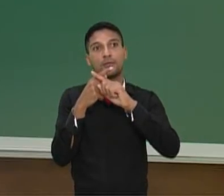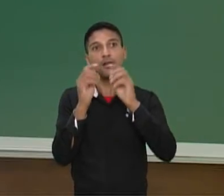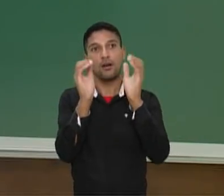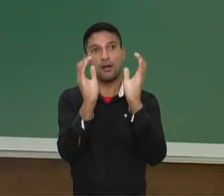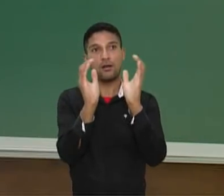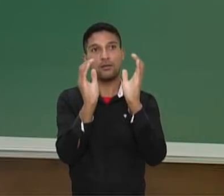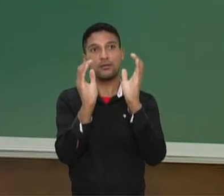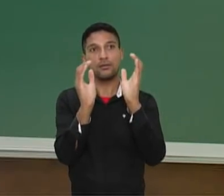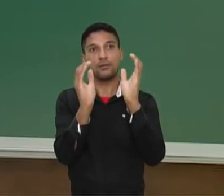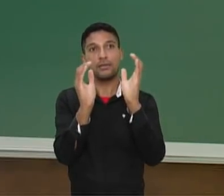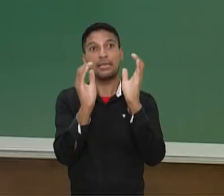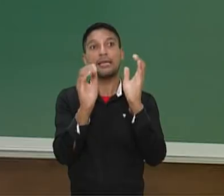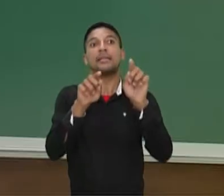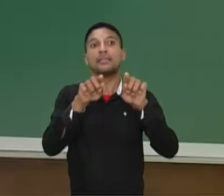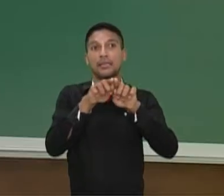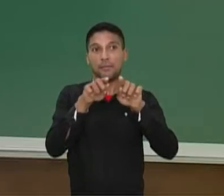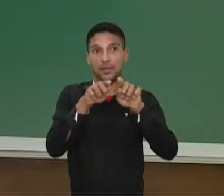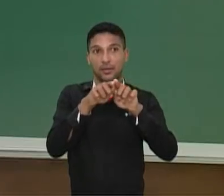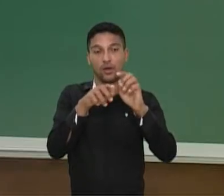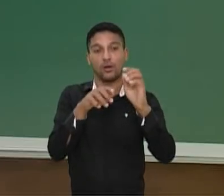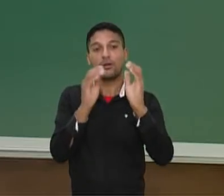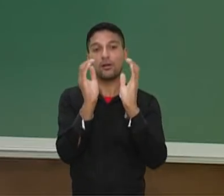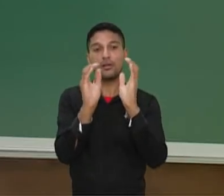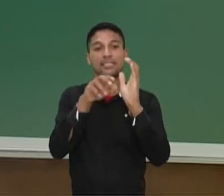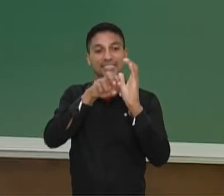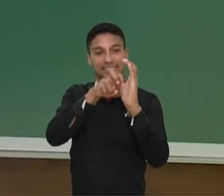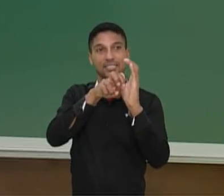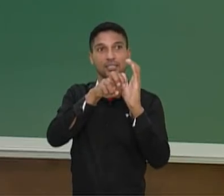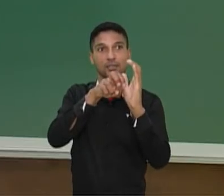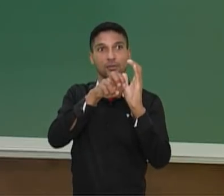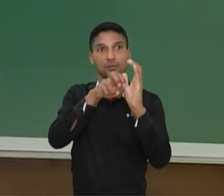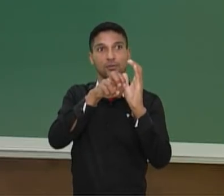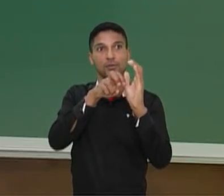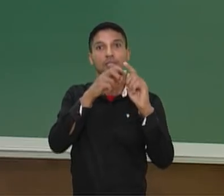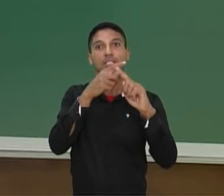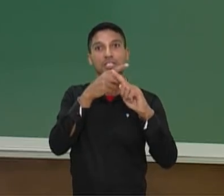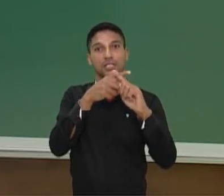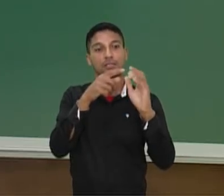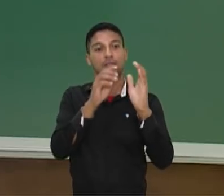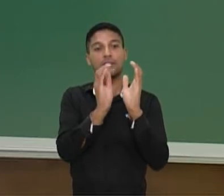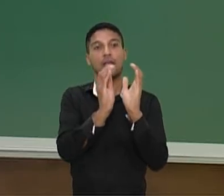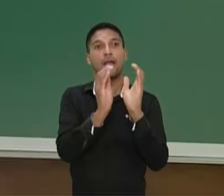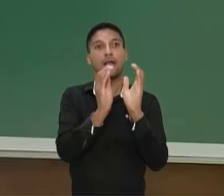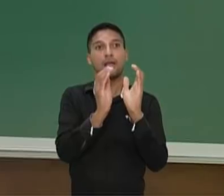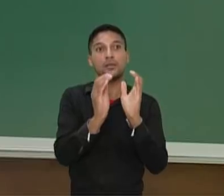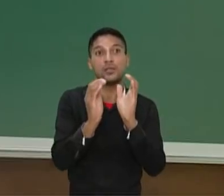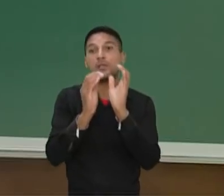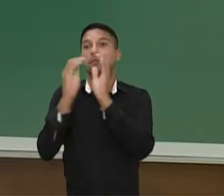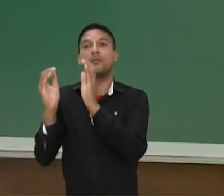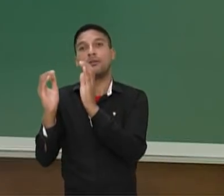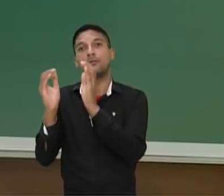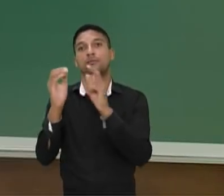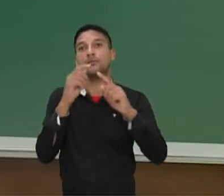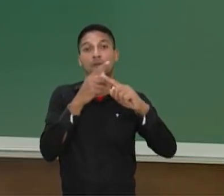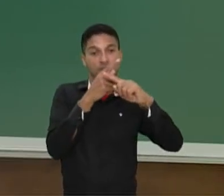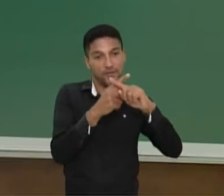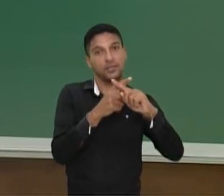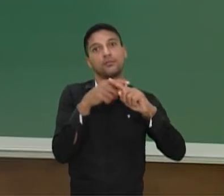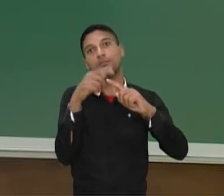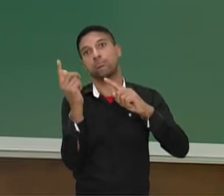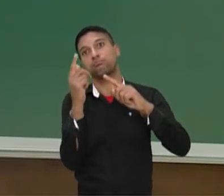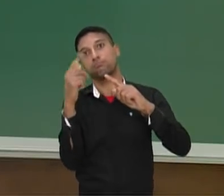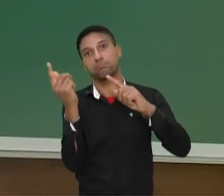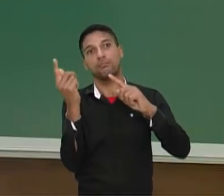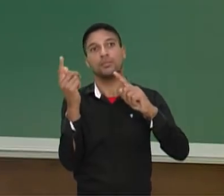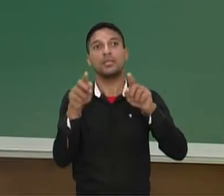mundo de lá, tá bom? Então, aqui não tem como fazer de cabeça, gente. Aqui tem que escrever e fazer devagar, tá? Então, vamos